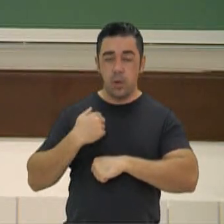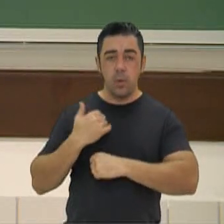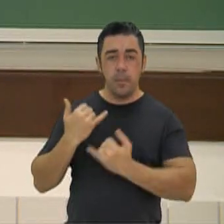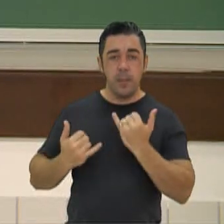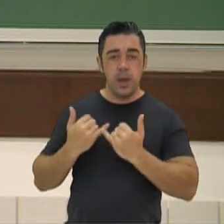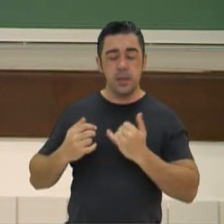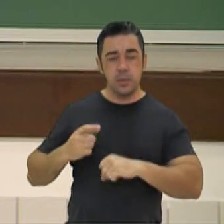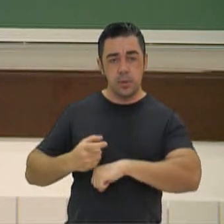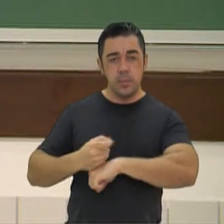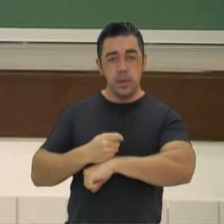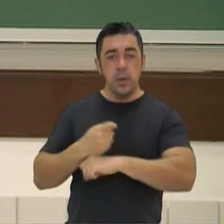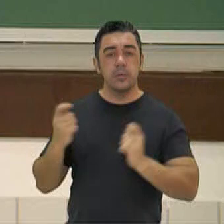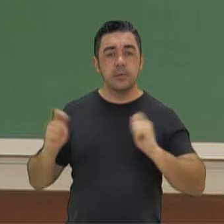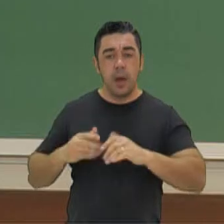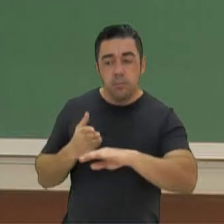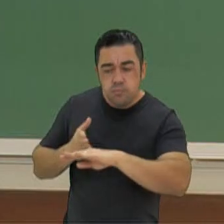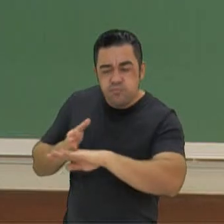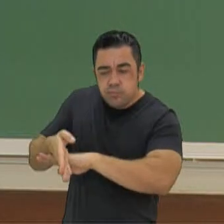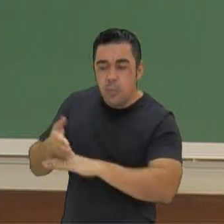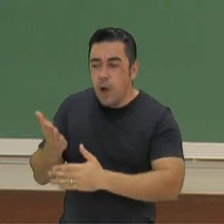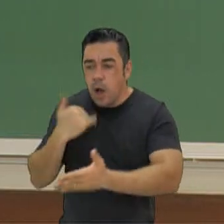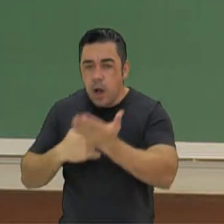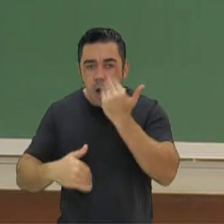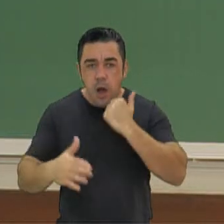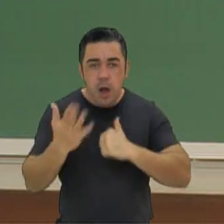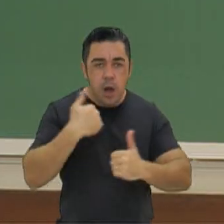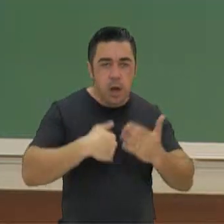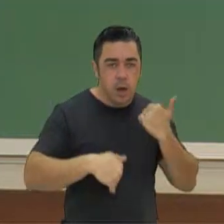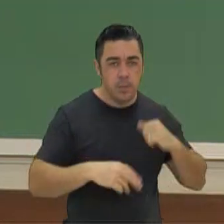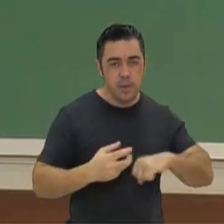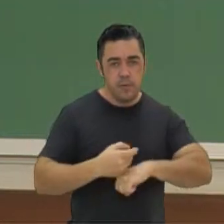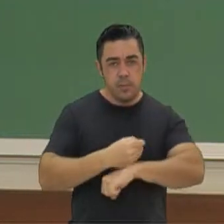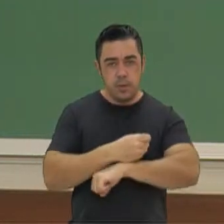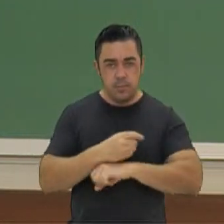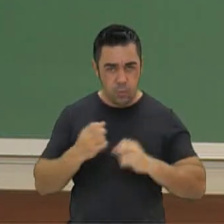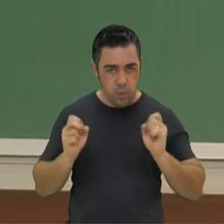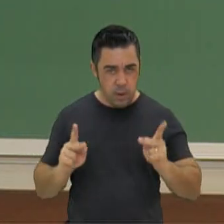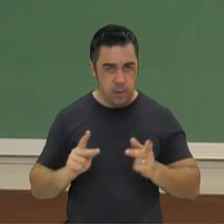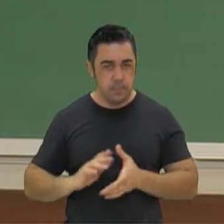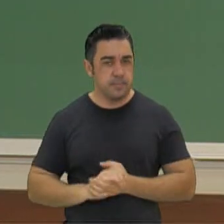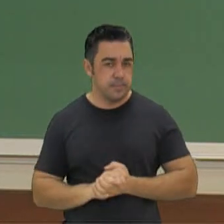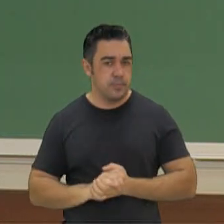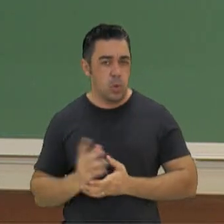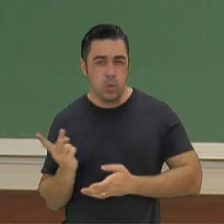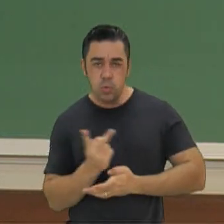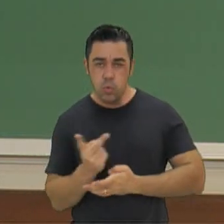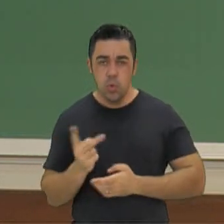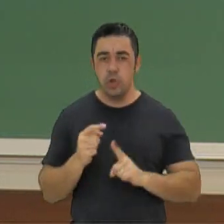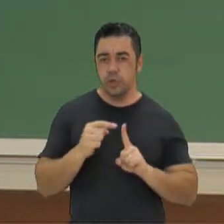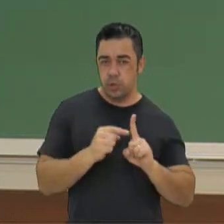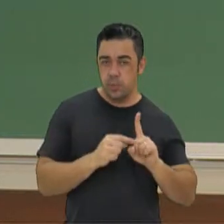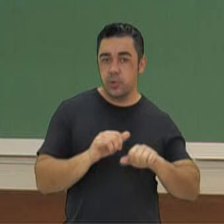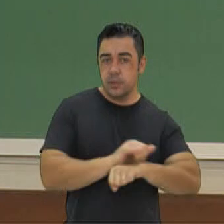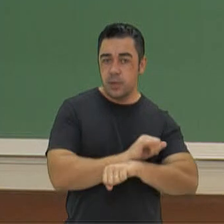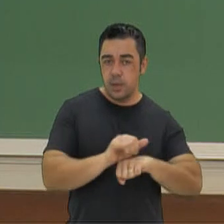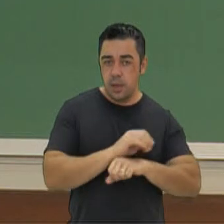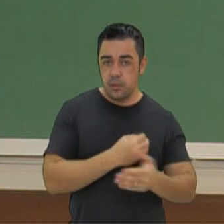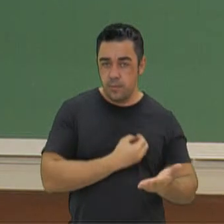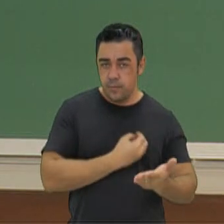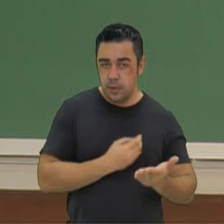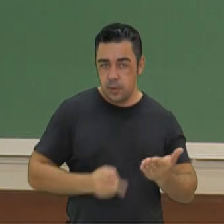para poder se infiltrar no formigueiro e poder se alimentar. Belezinha? São dois tipos de estratégia de